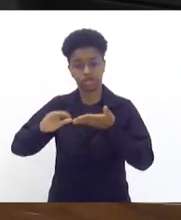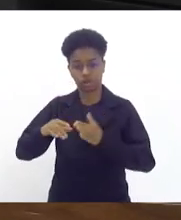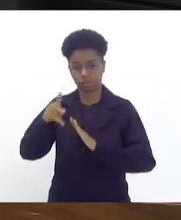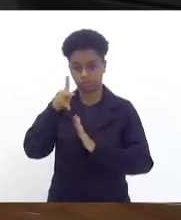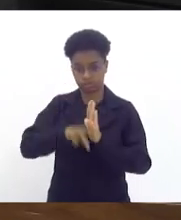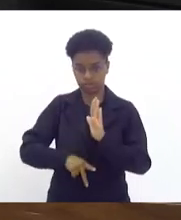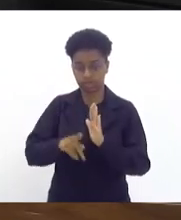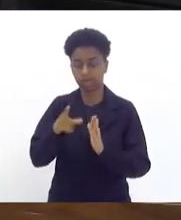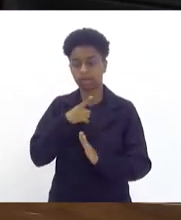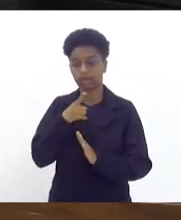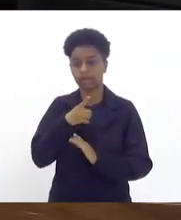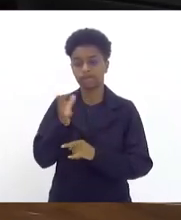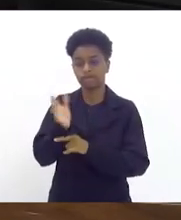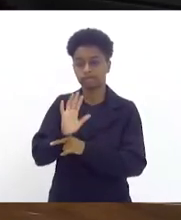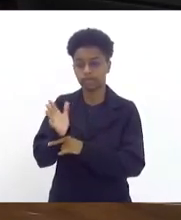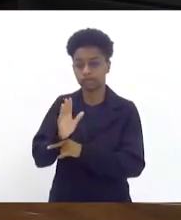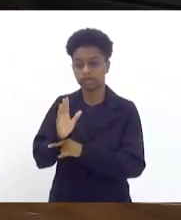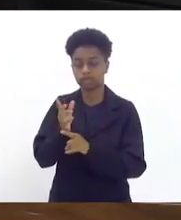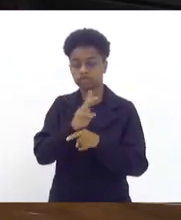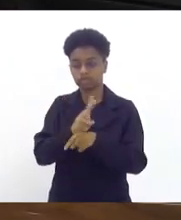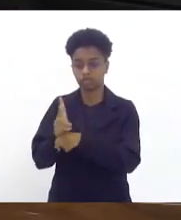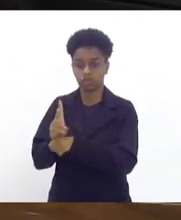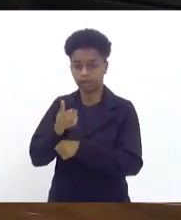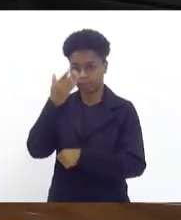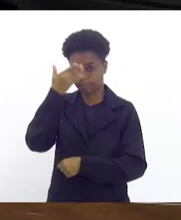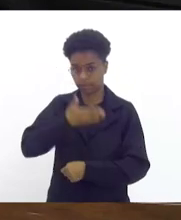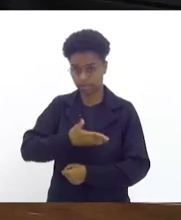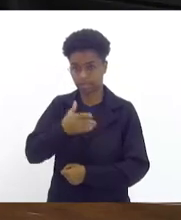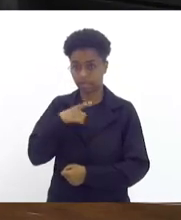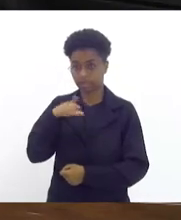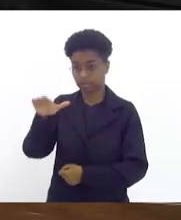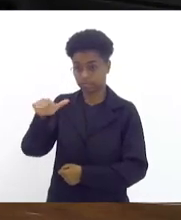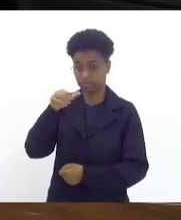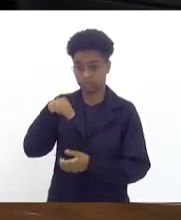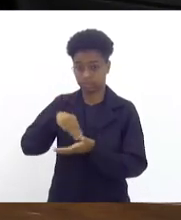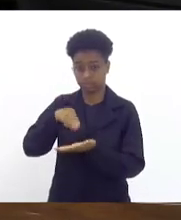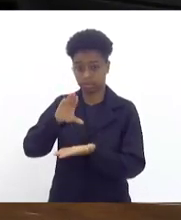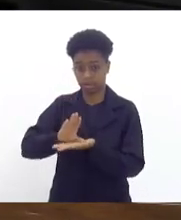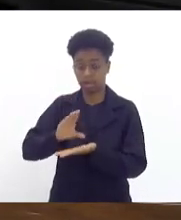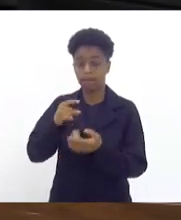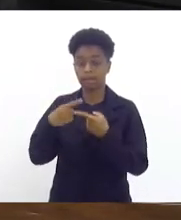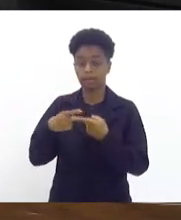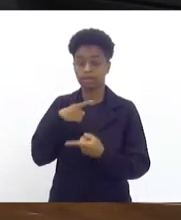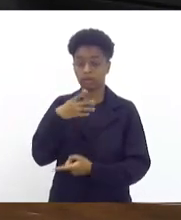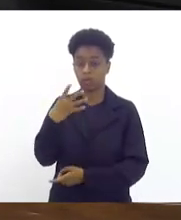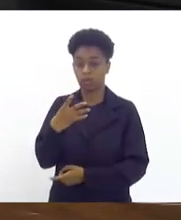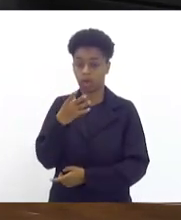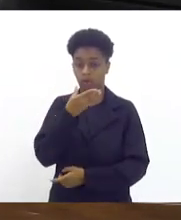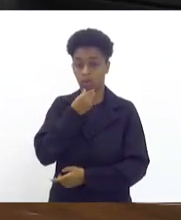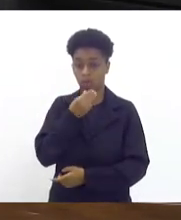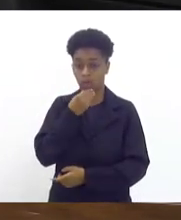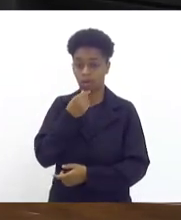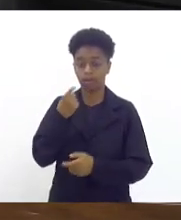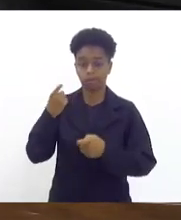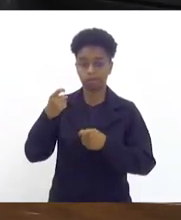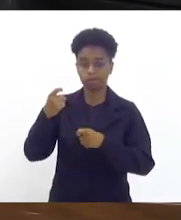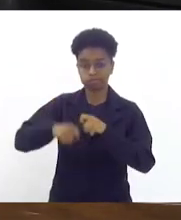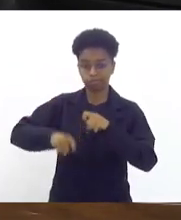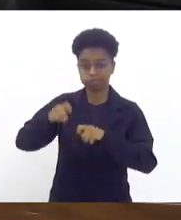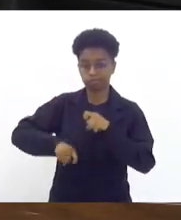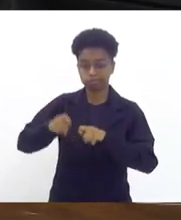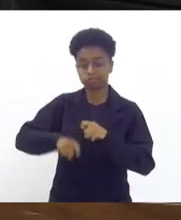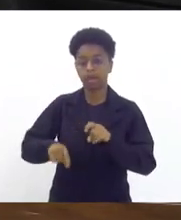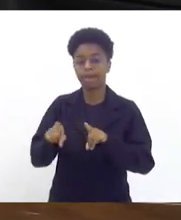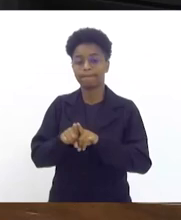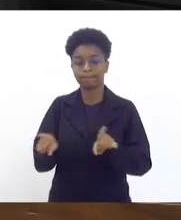tivemos um vídeo do segurança presente onde ele foi chamado no McDonald's porque tinham quatro homens fazendo sexo a mídia tentou